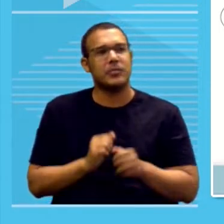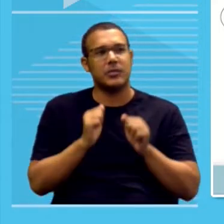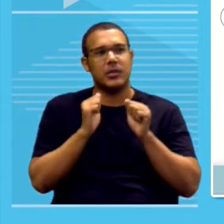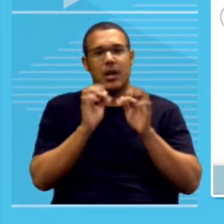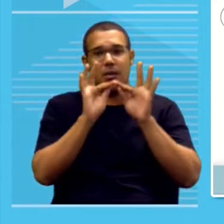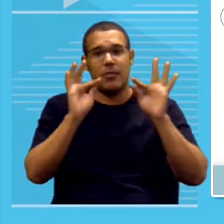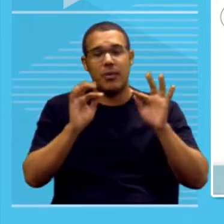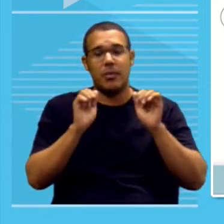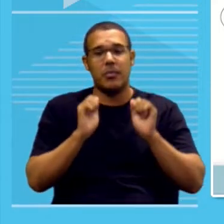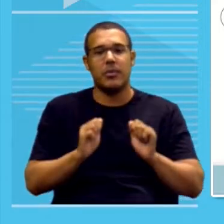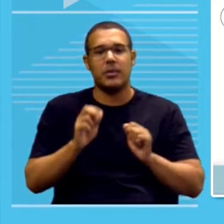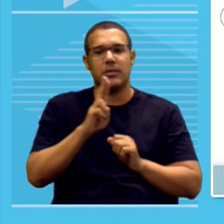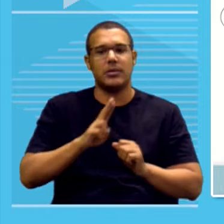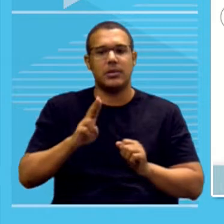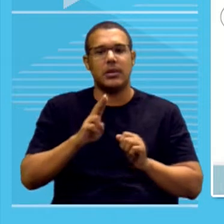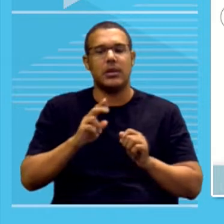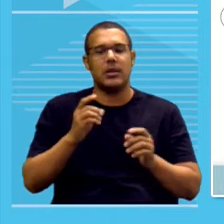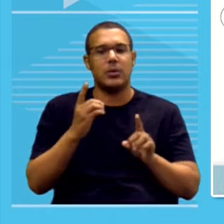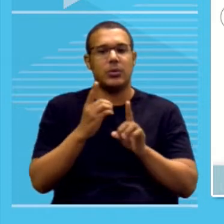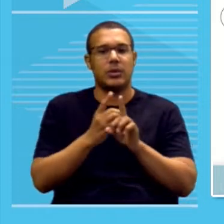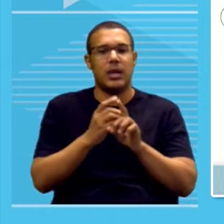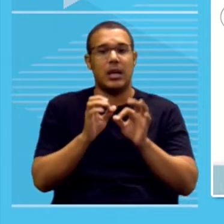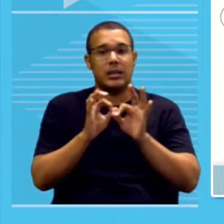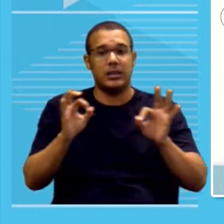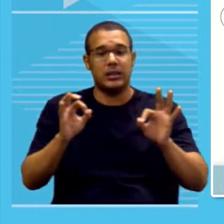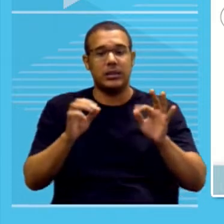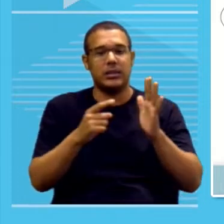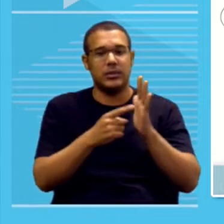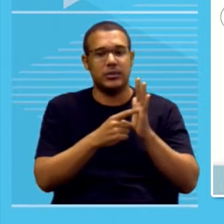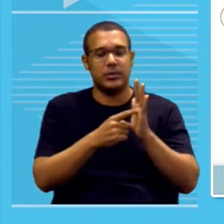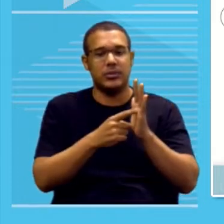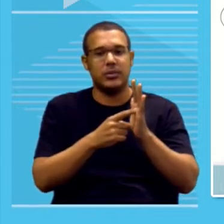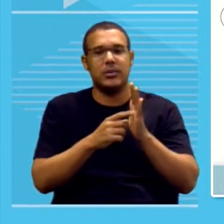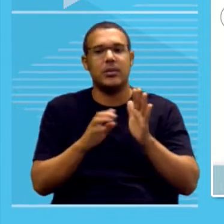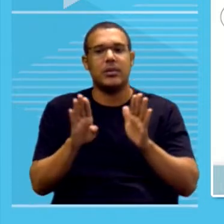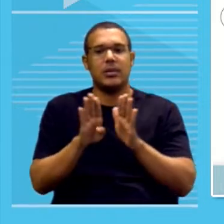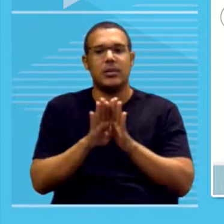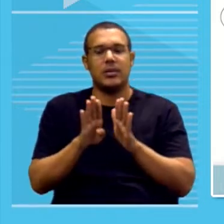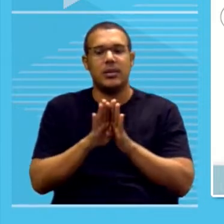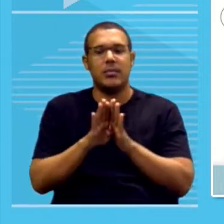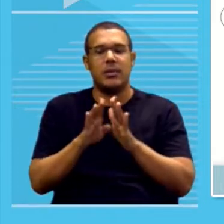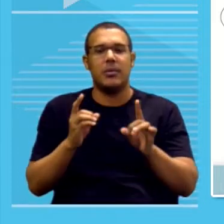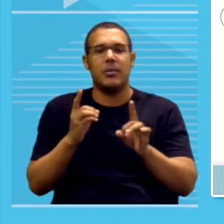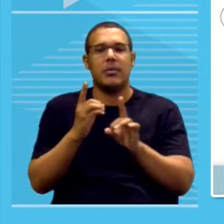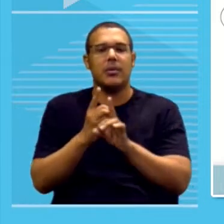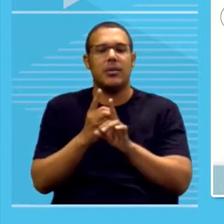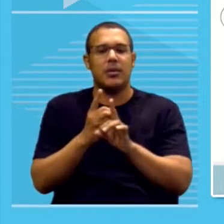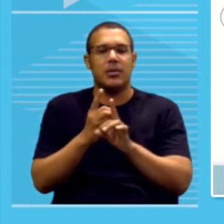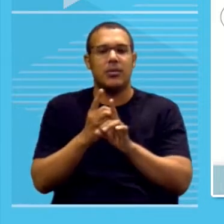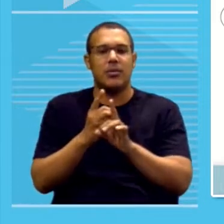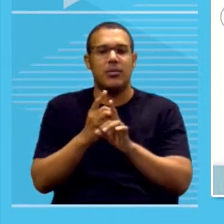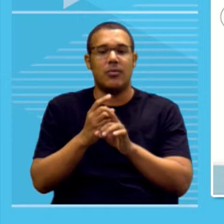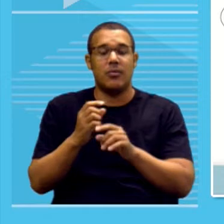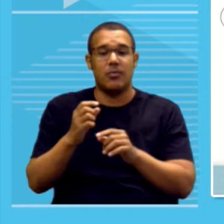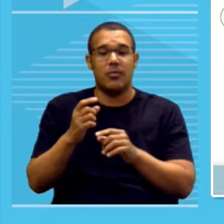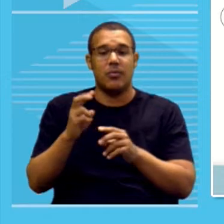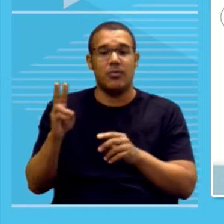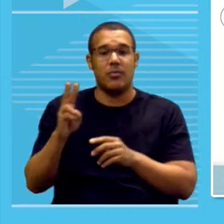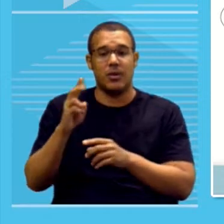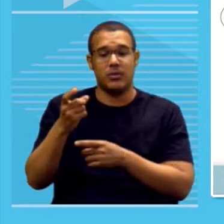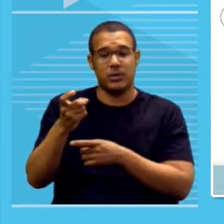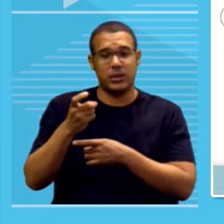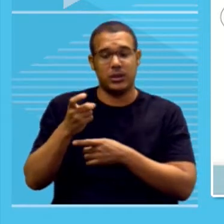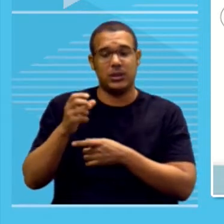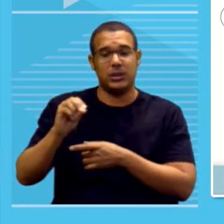a distância entre dois pontos como Aquela fórmula ela serve também para você achar ou um valor de X um valor de